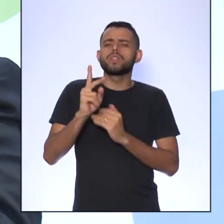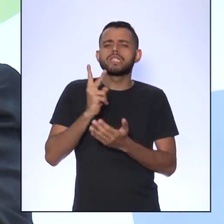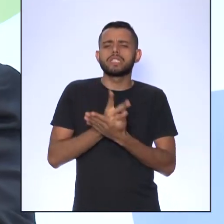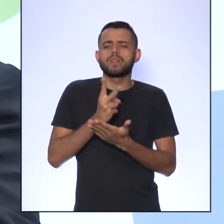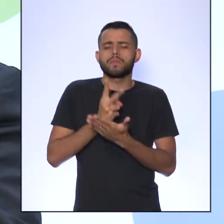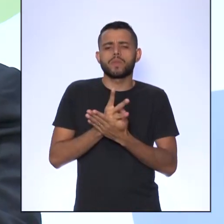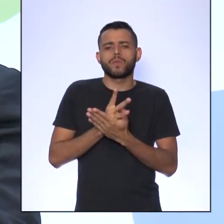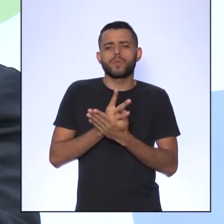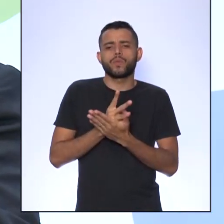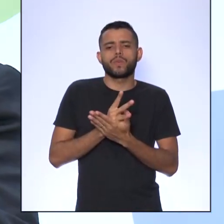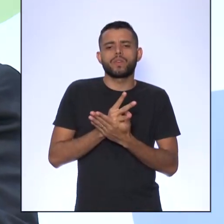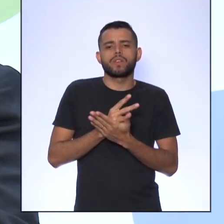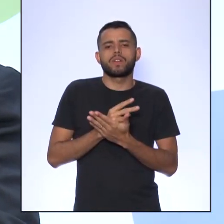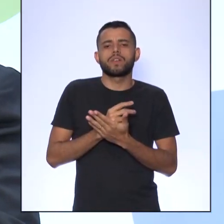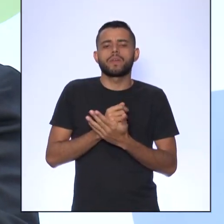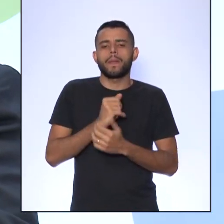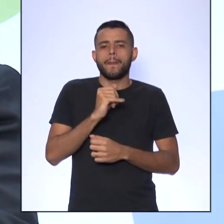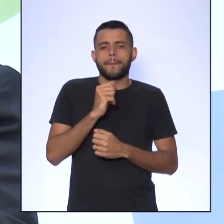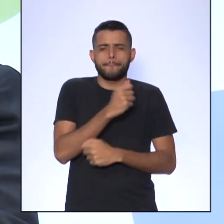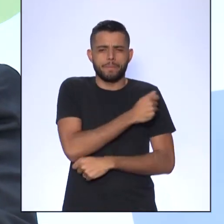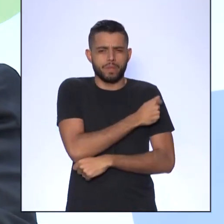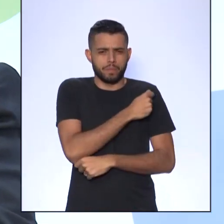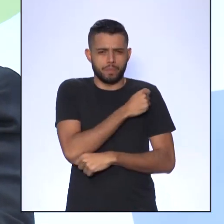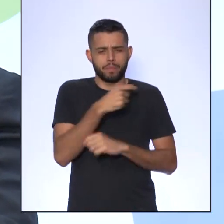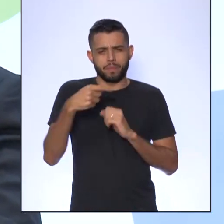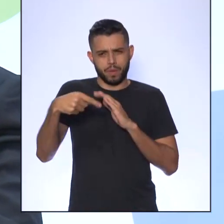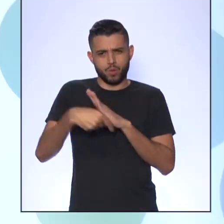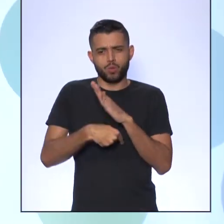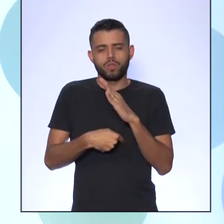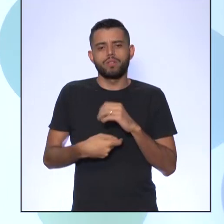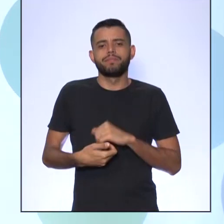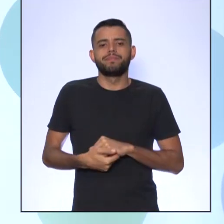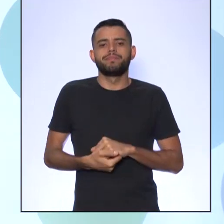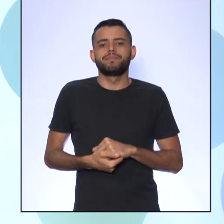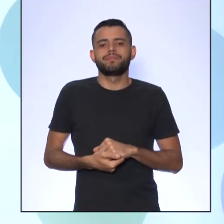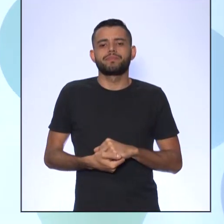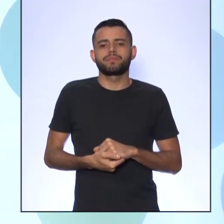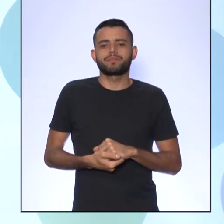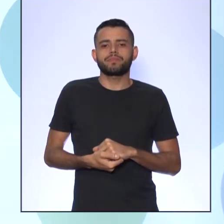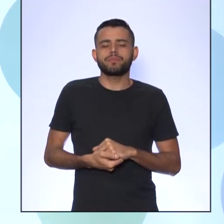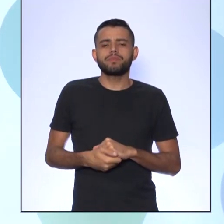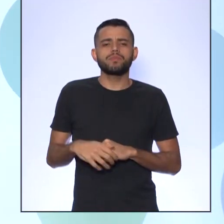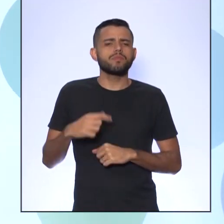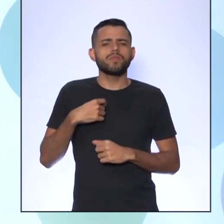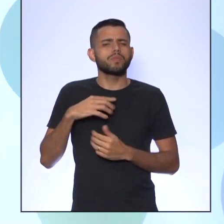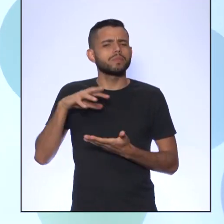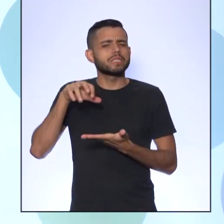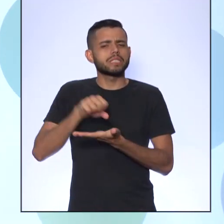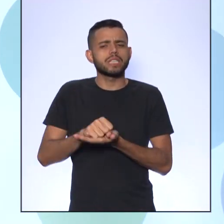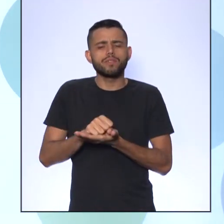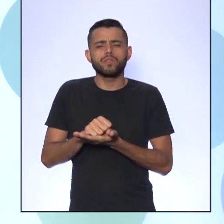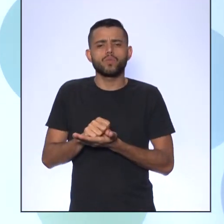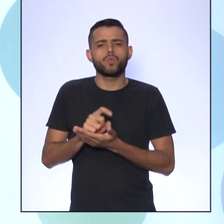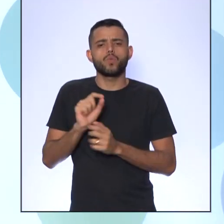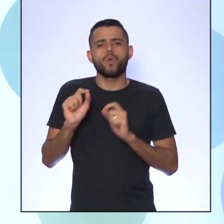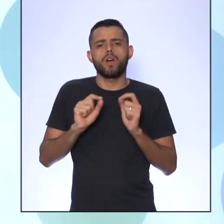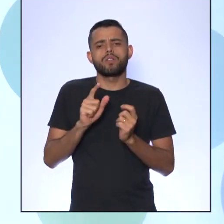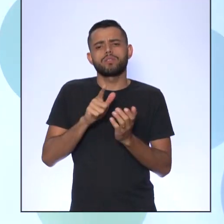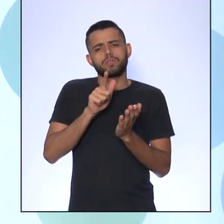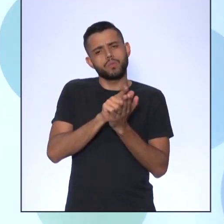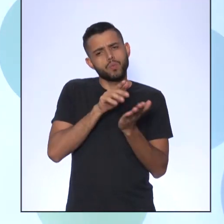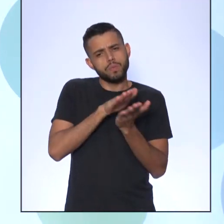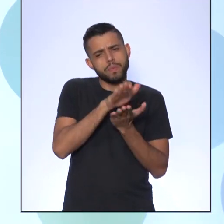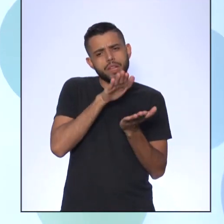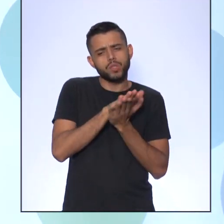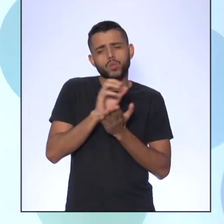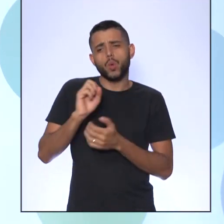chat, os alunos me perguntaram muito na semana passada, me inscreva em qual, secretário? No impresso ou